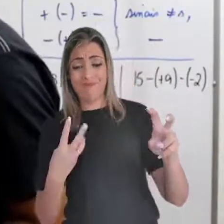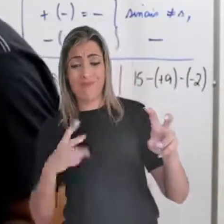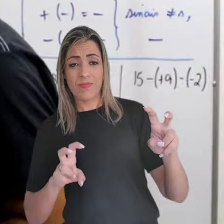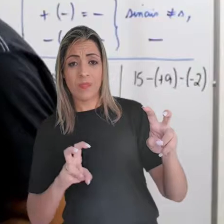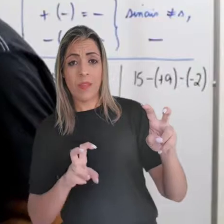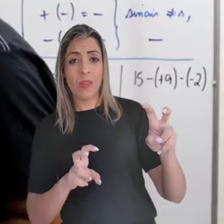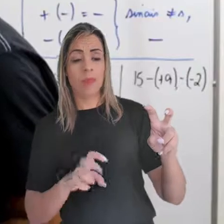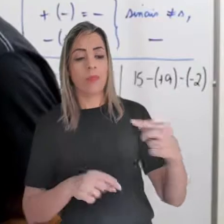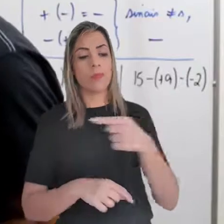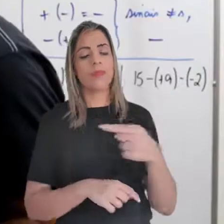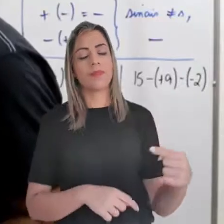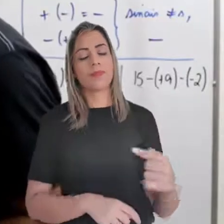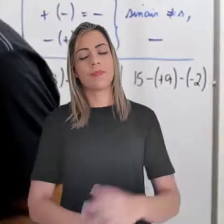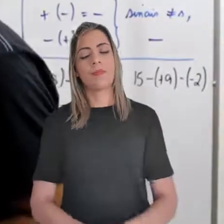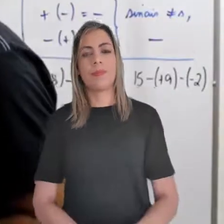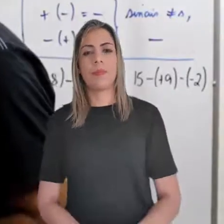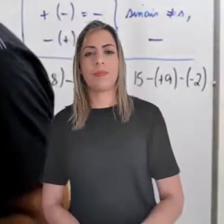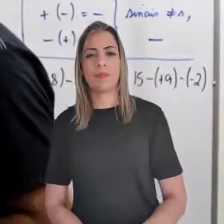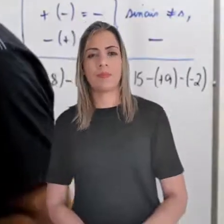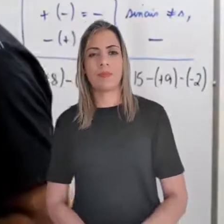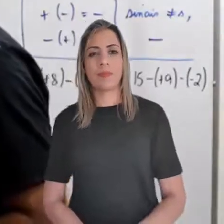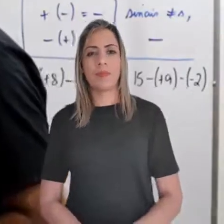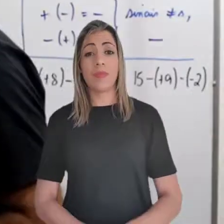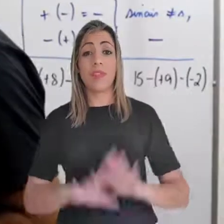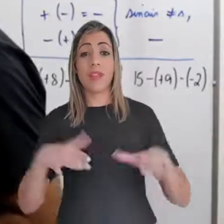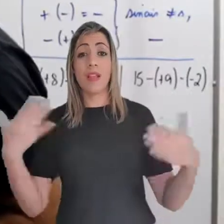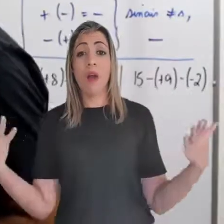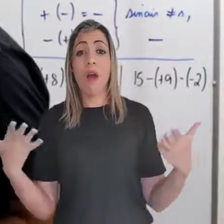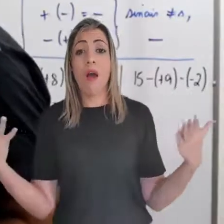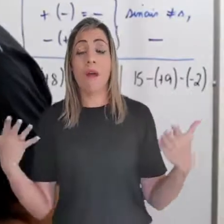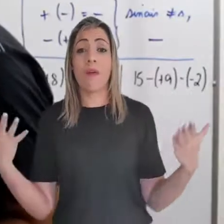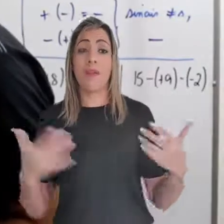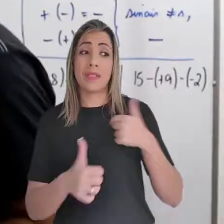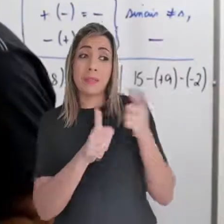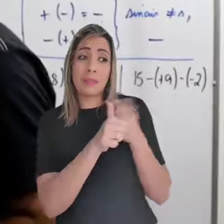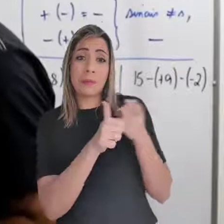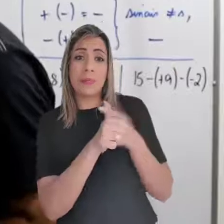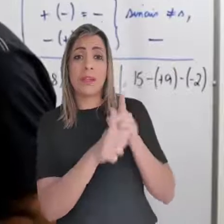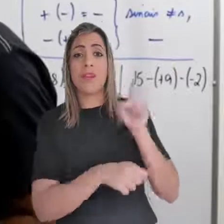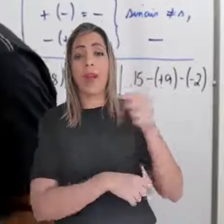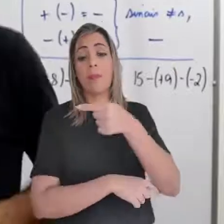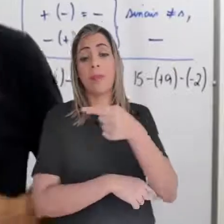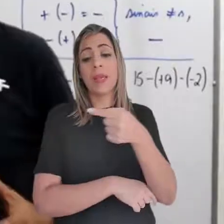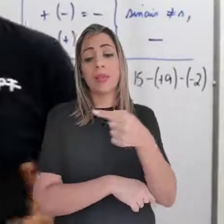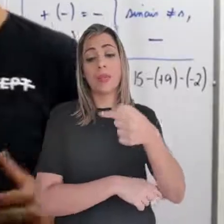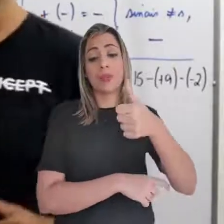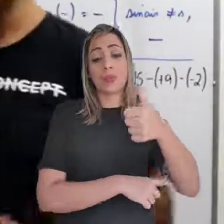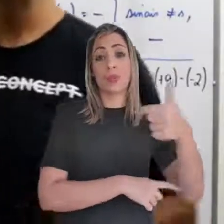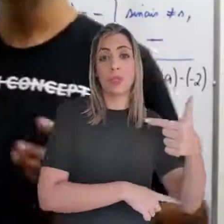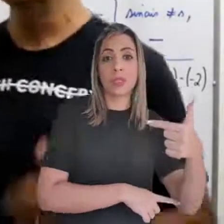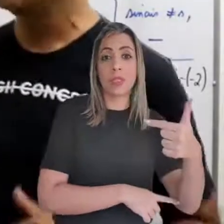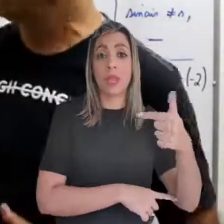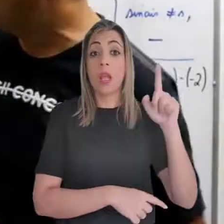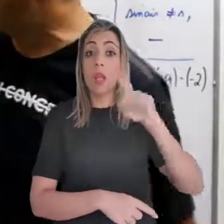Veja, 7 tira 5, 2. 4 tira 3, 1. Portanto, aqui a conta é... fiquei devendo menos